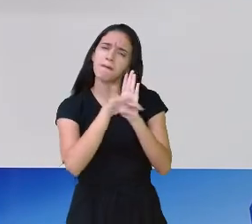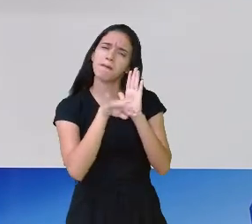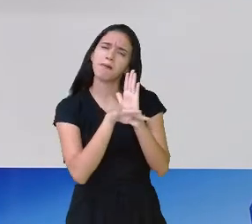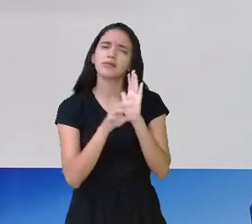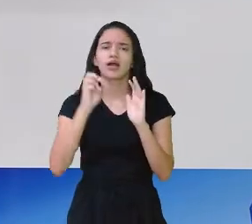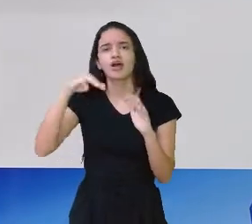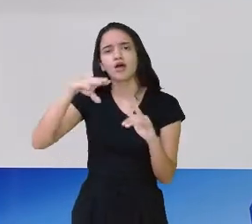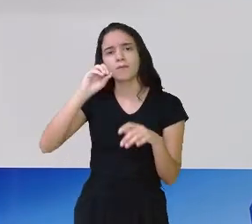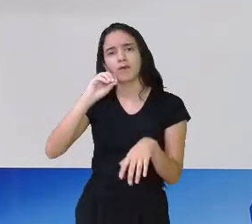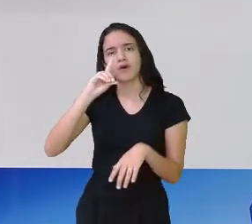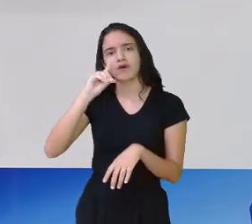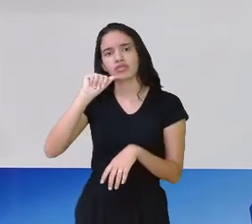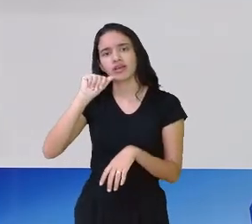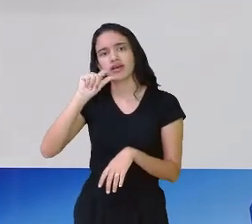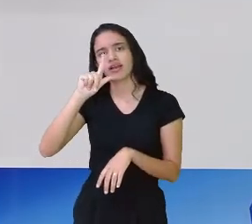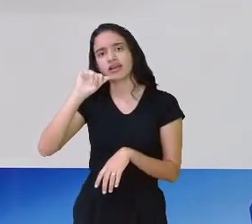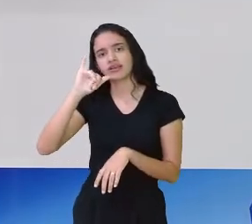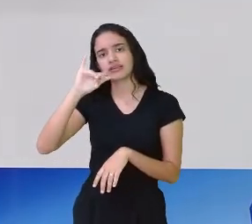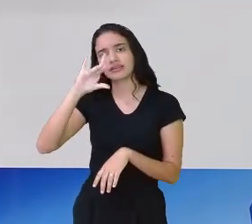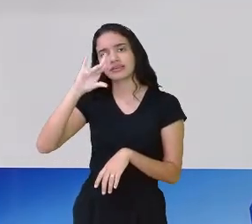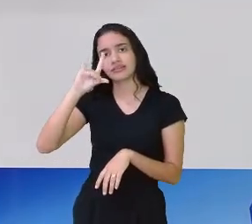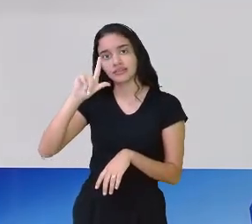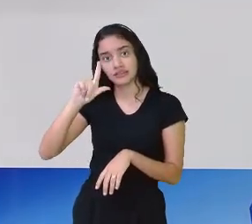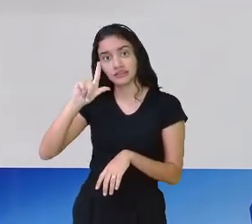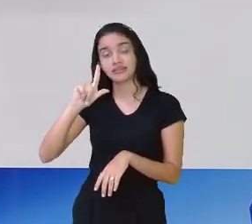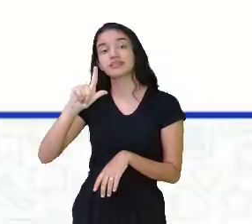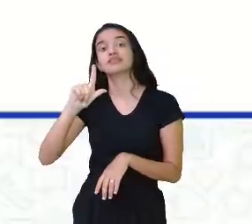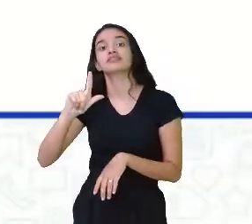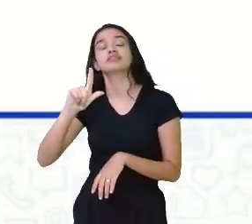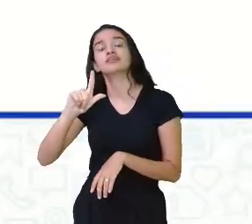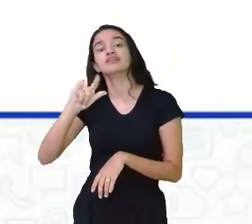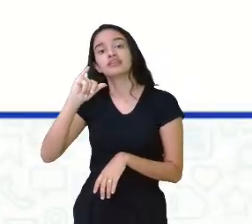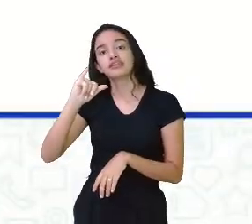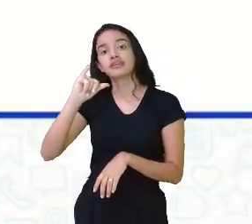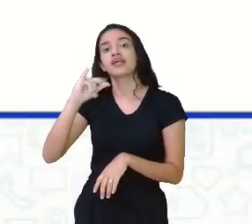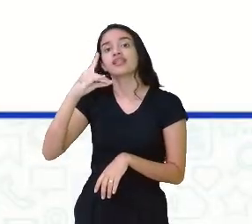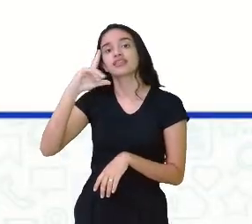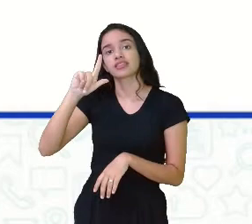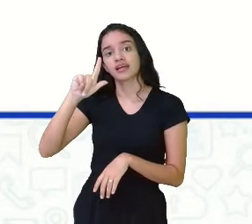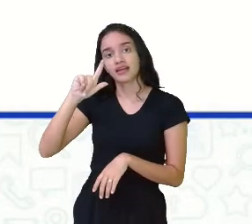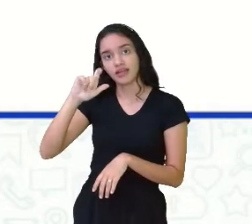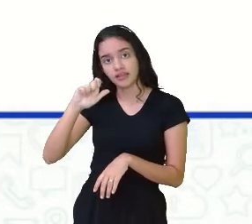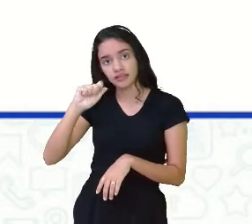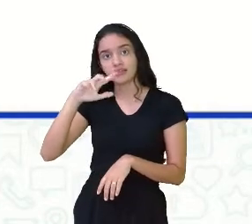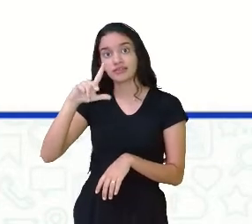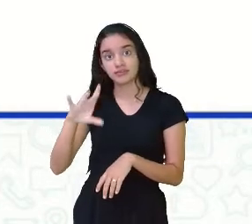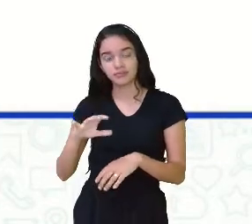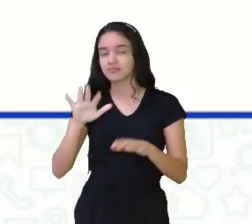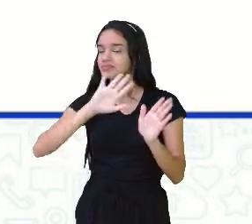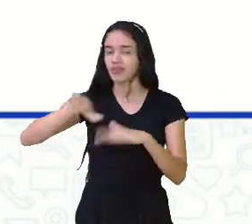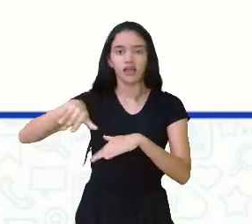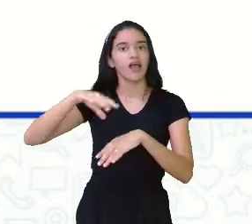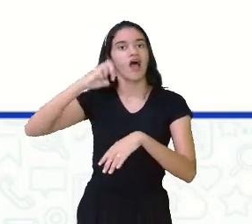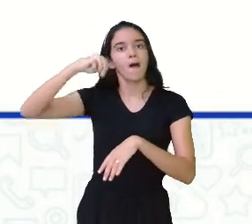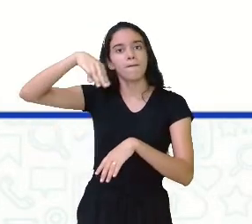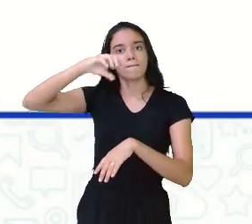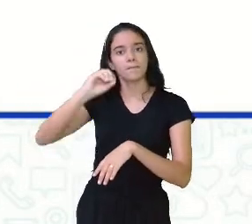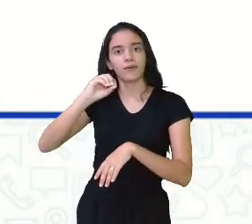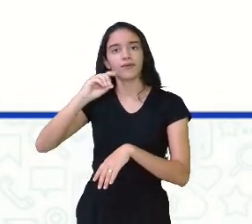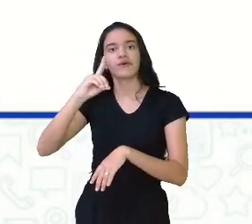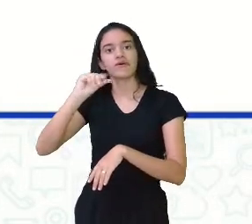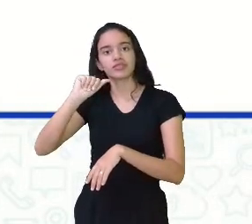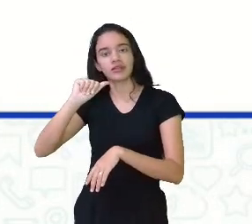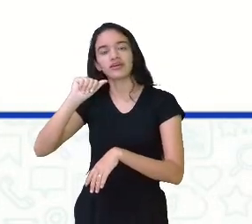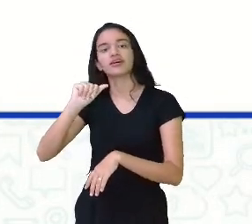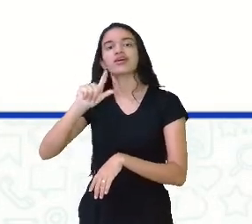isso? Modalidade. São os modos, né, possíveis para se dançar. Então, eu posso dançar